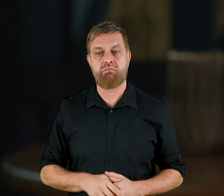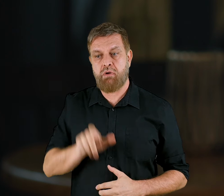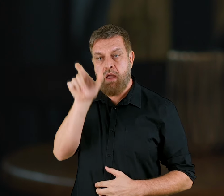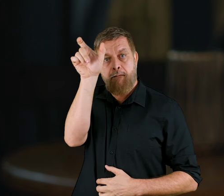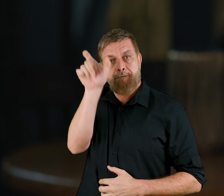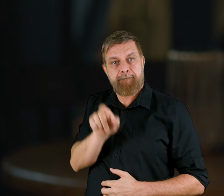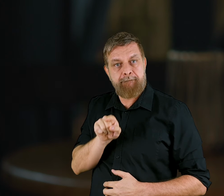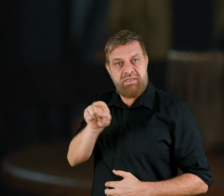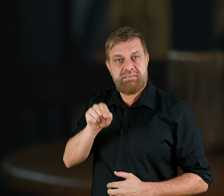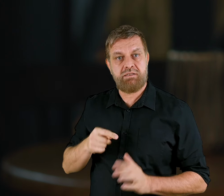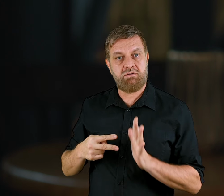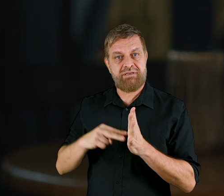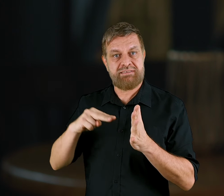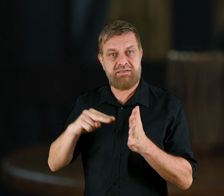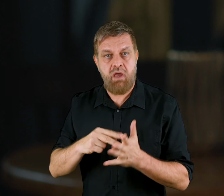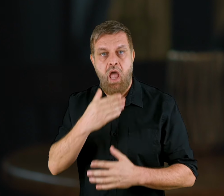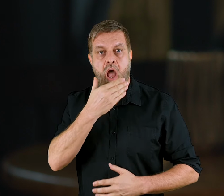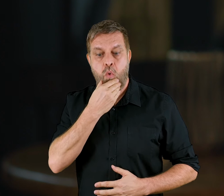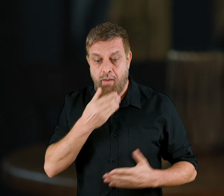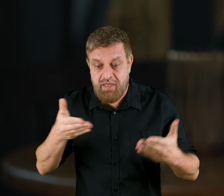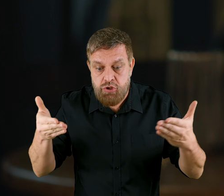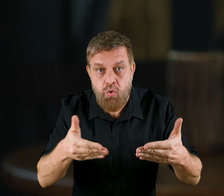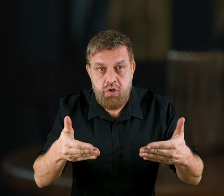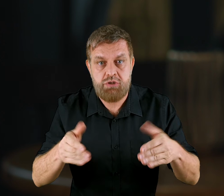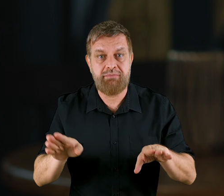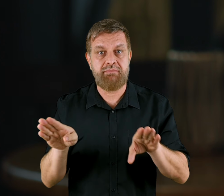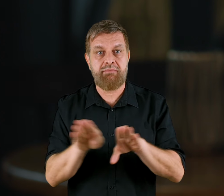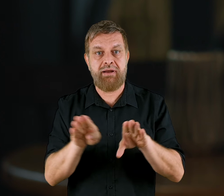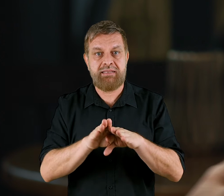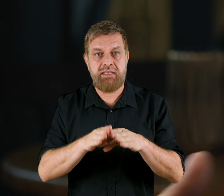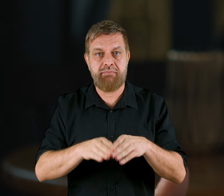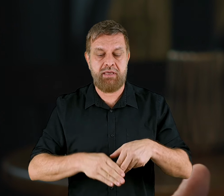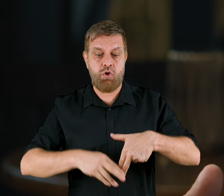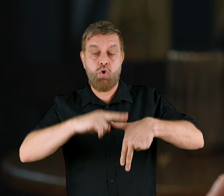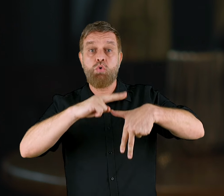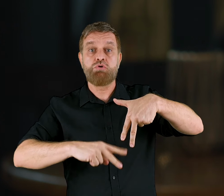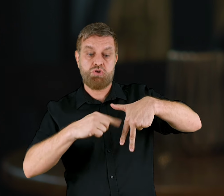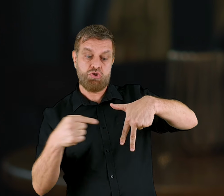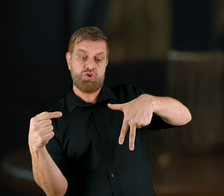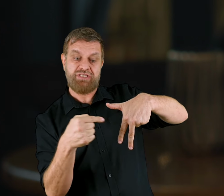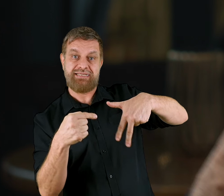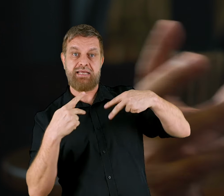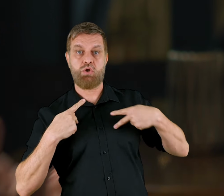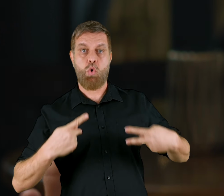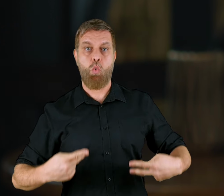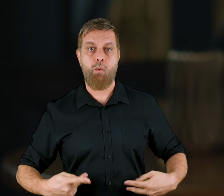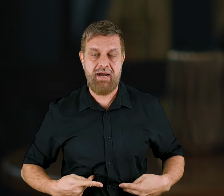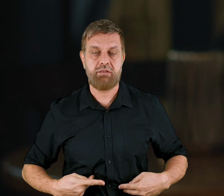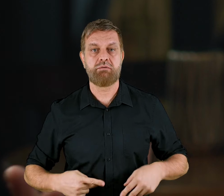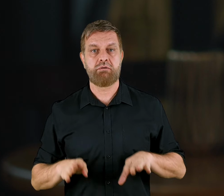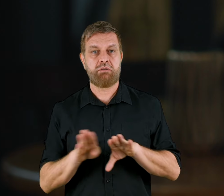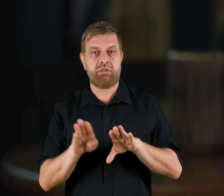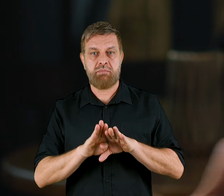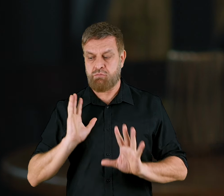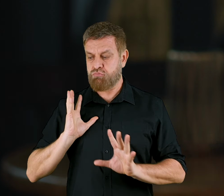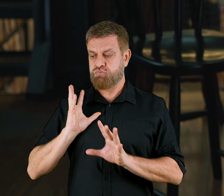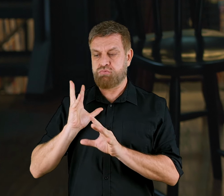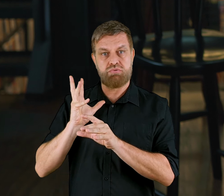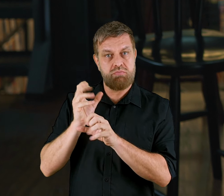não apenas no sentido do Homo sapiens, mas no sentido do gênero humano, ou seja, dos hominídeos como um